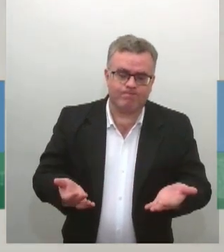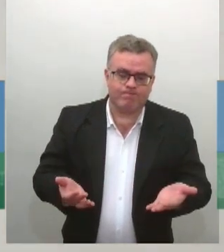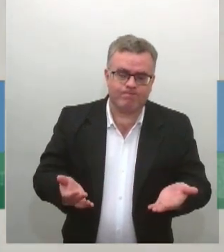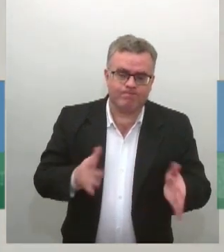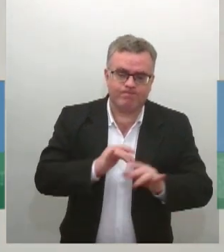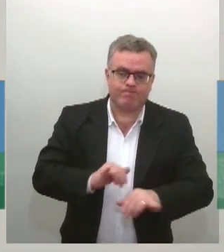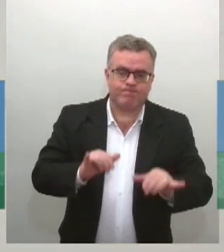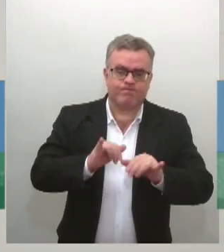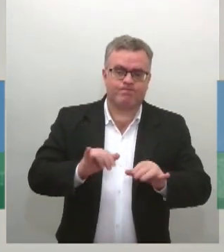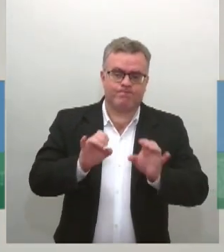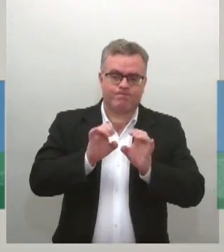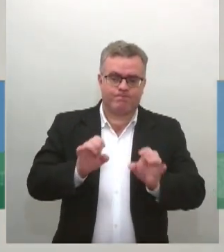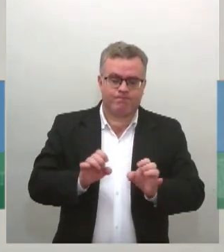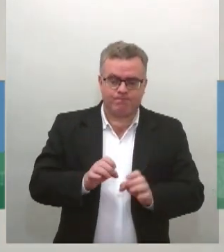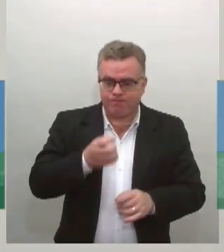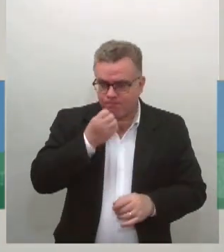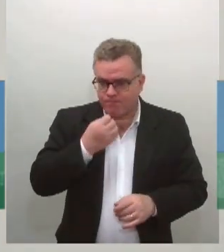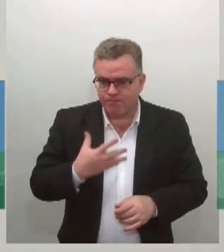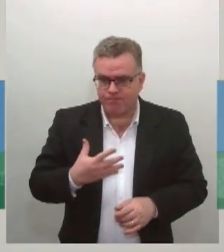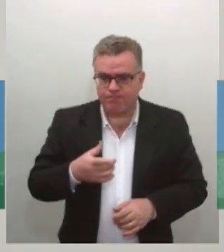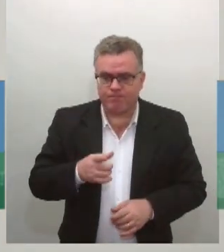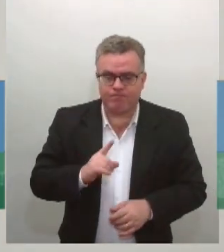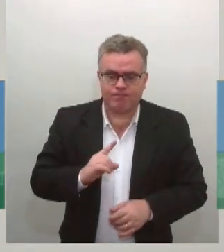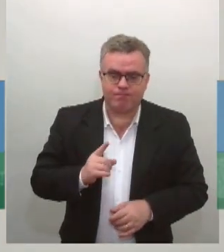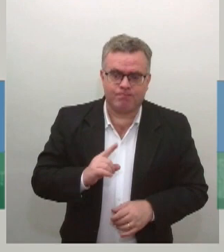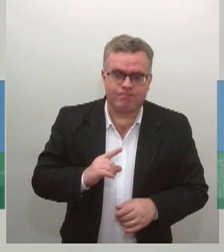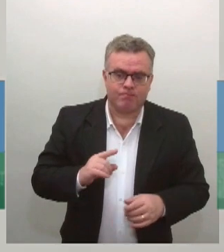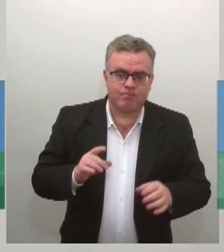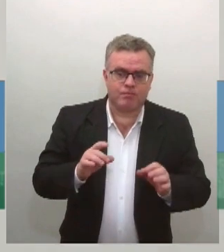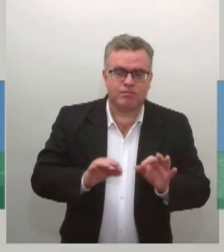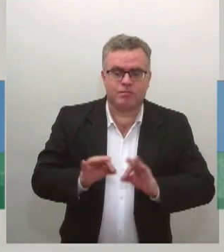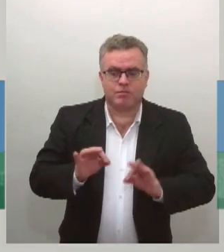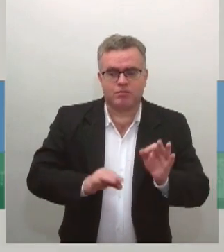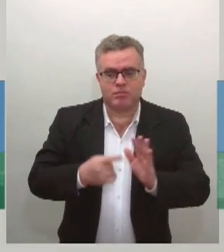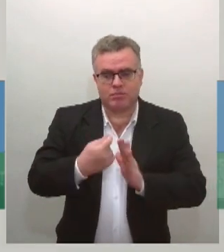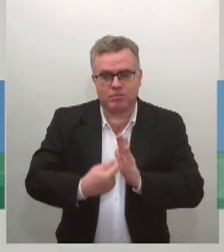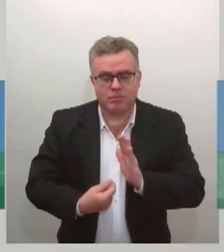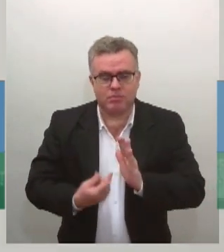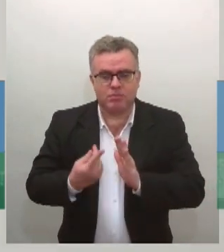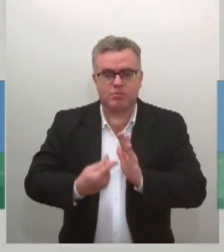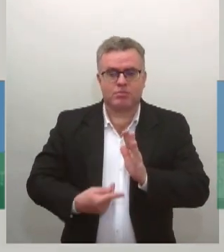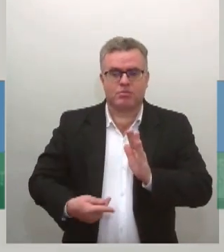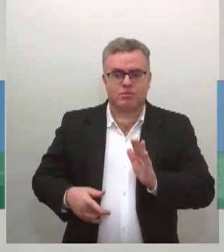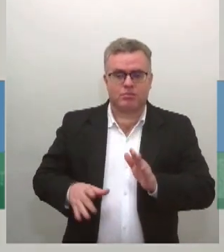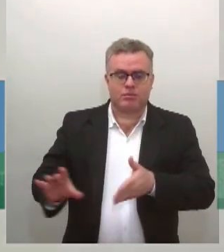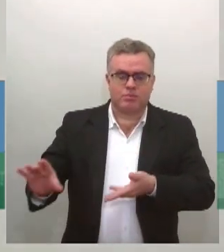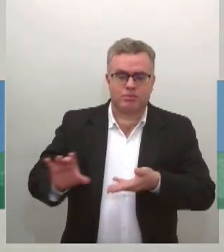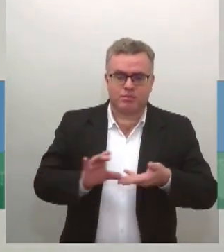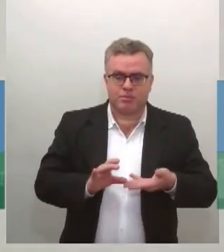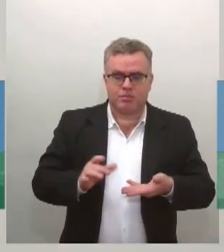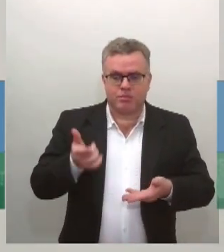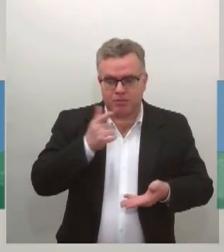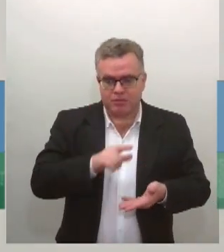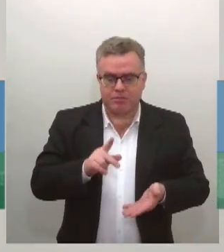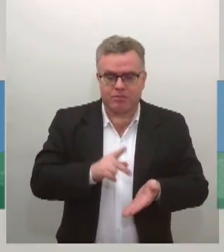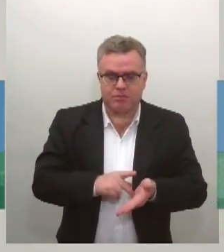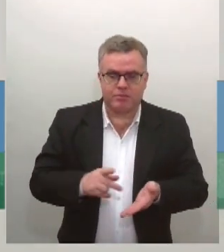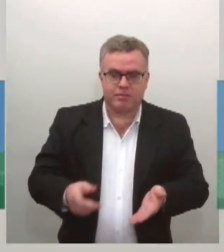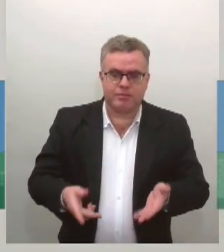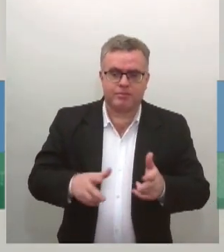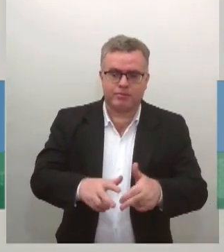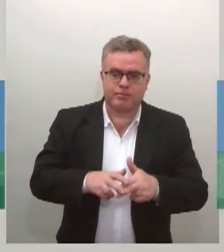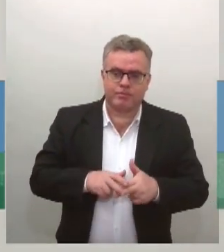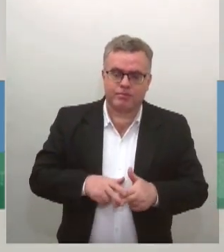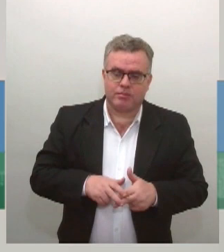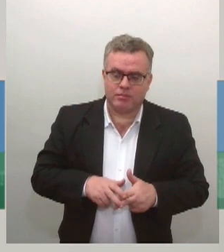estrutura para a construção de um projeto mais adequado para captação de recursos, por exemplo. Então, essa é uma